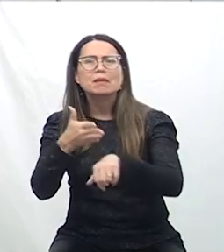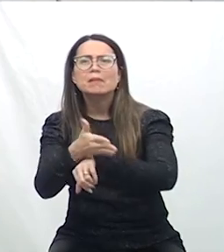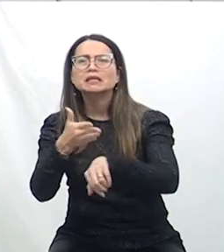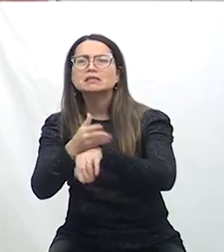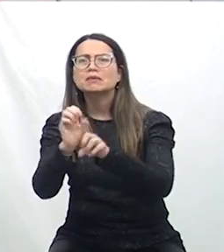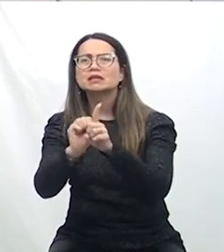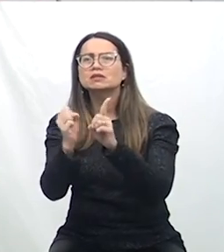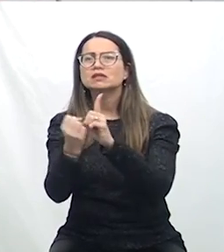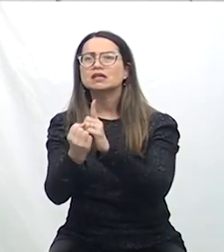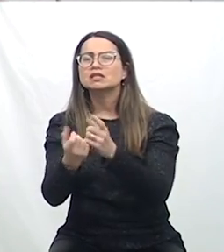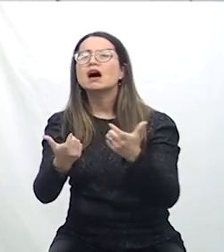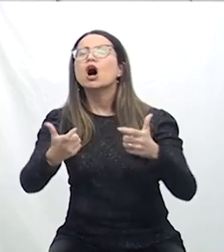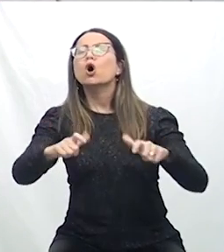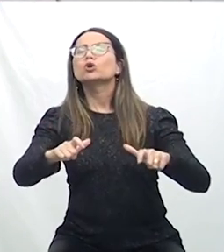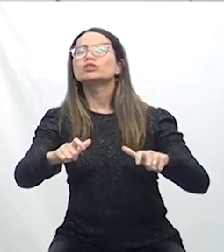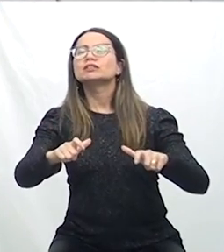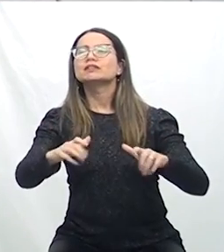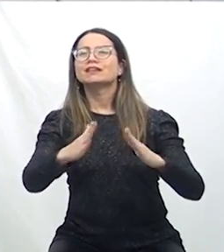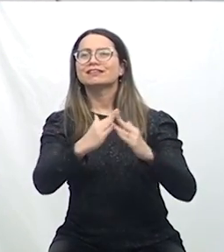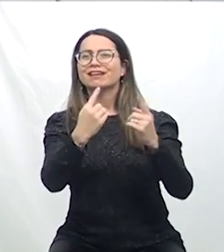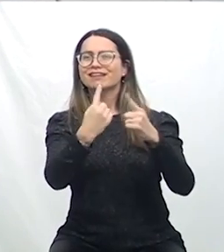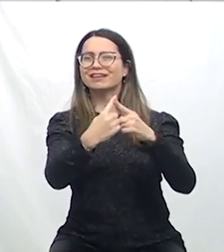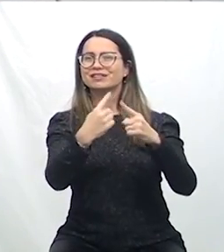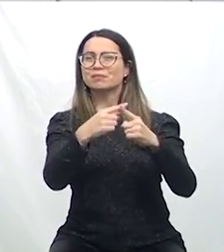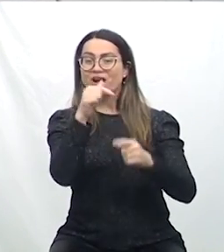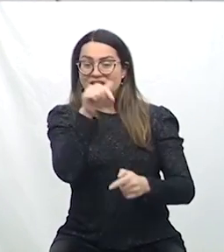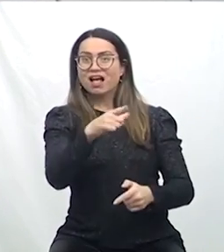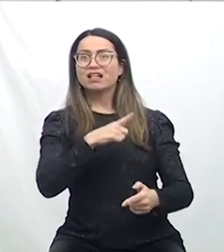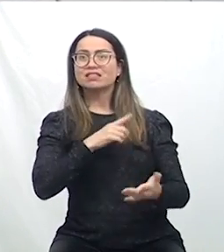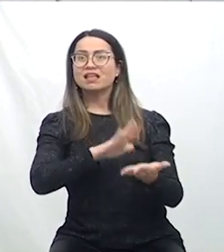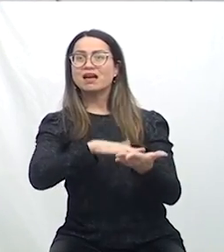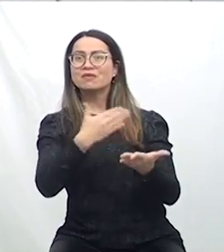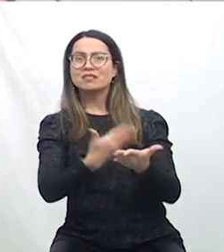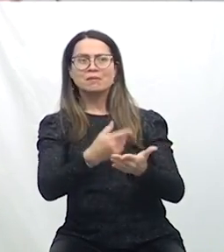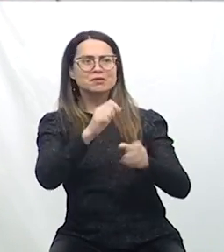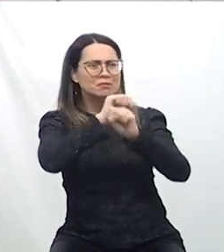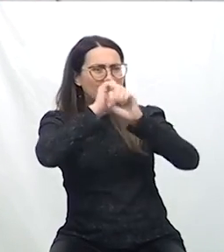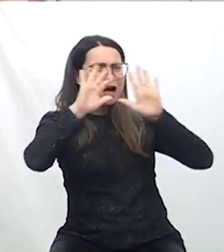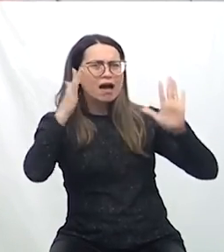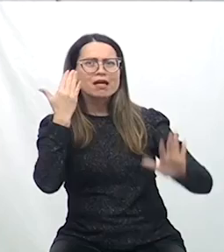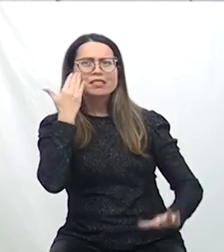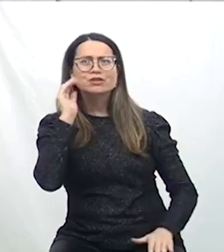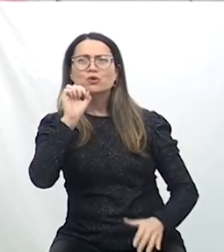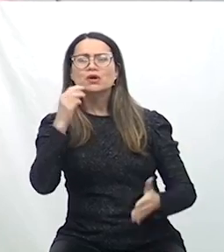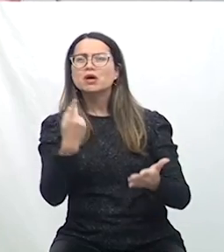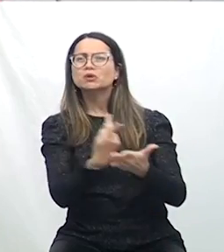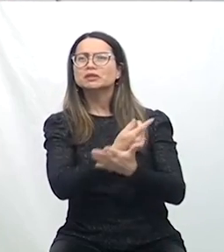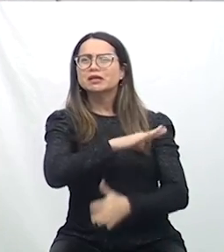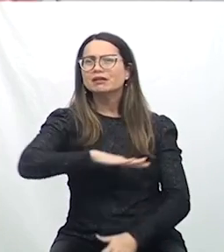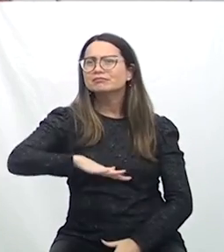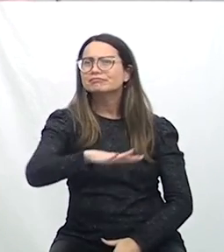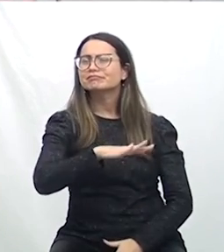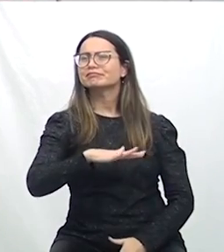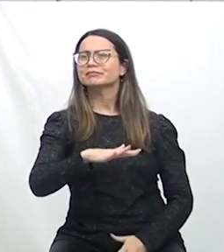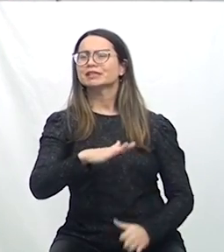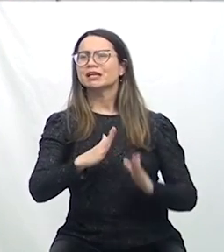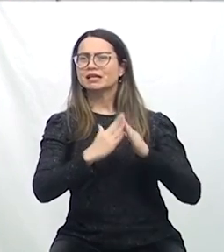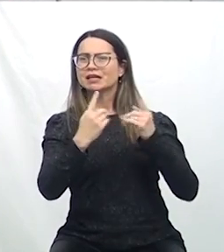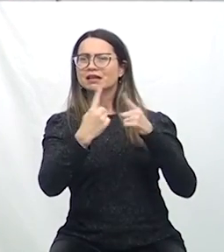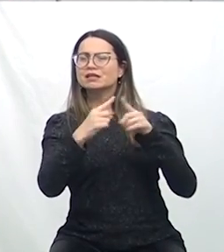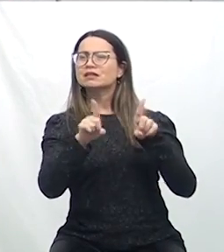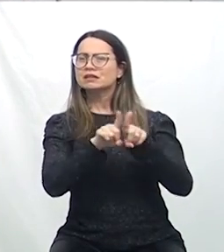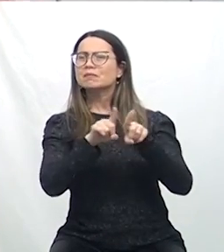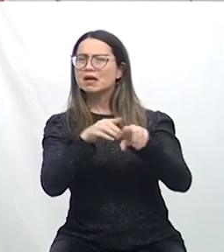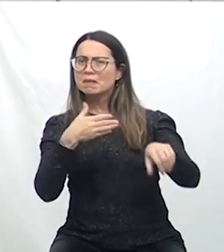eles iam para a igreja. Porque na igreja tinha um intérprete, eles conseguiam entender o que estava acontecendo naquele ambiente social, que a igreja também é um ambiente